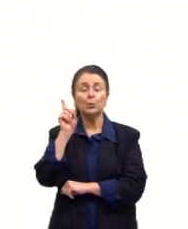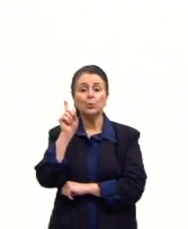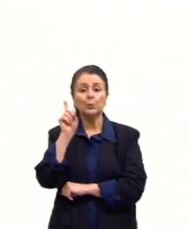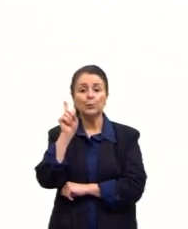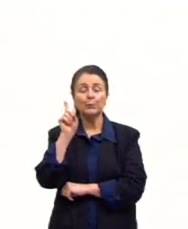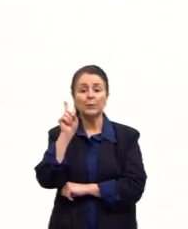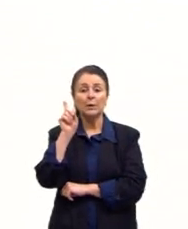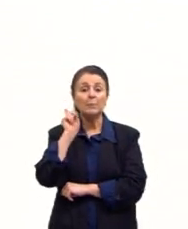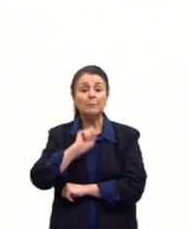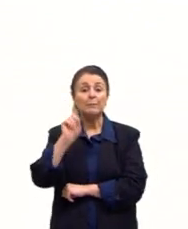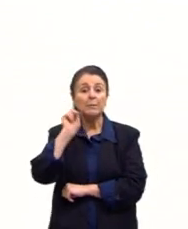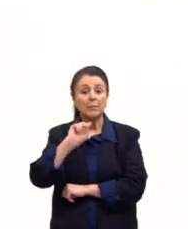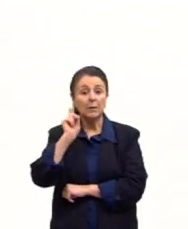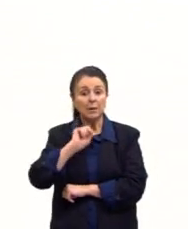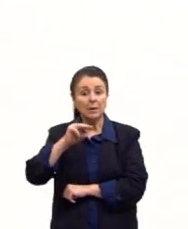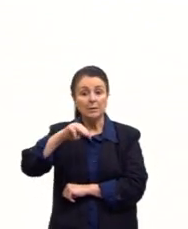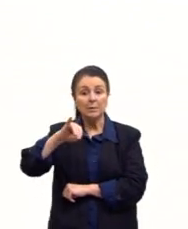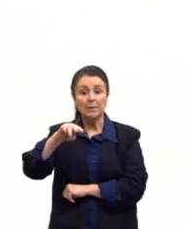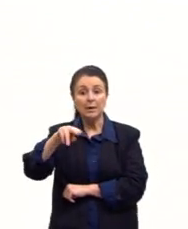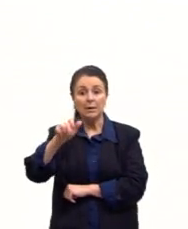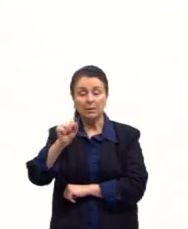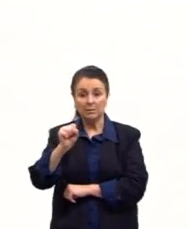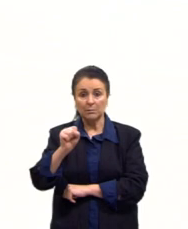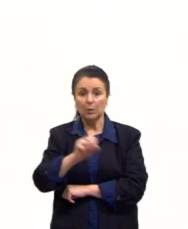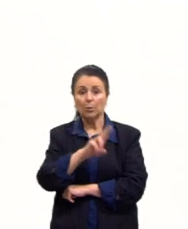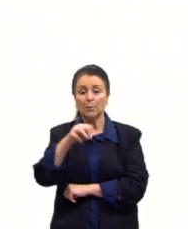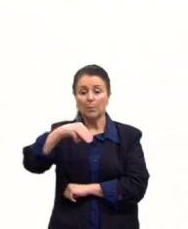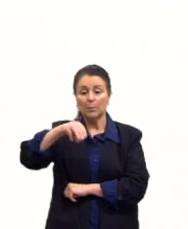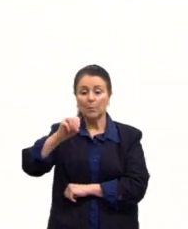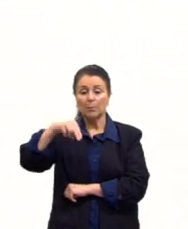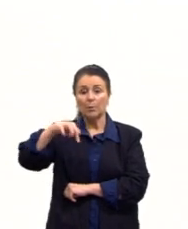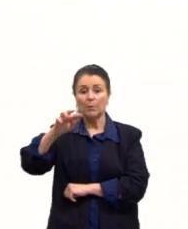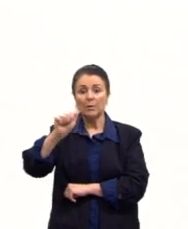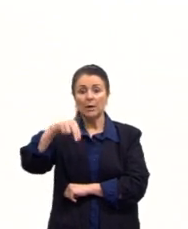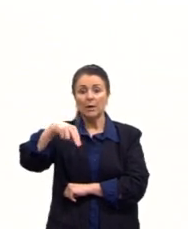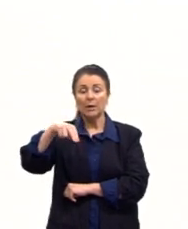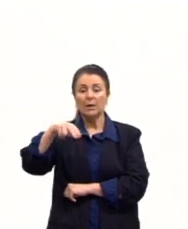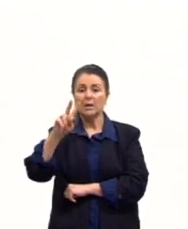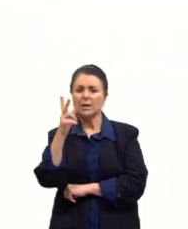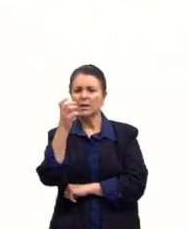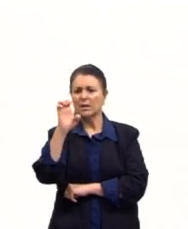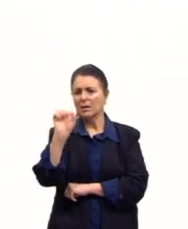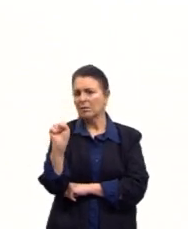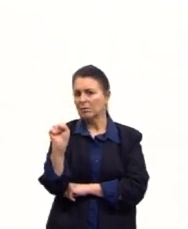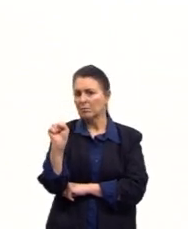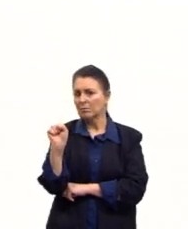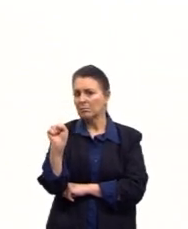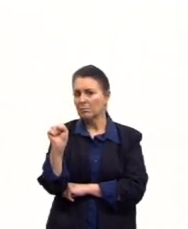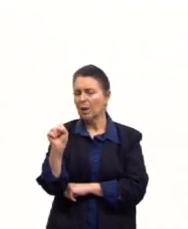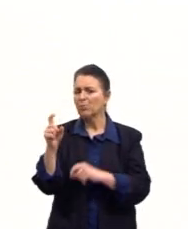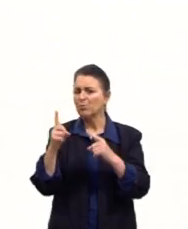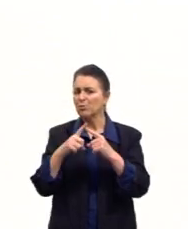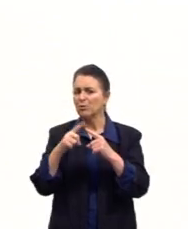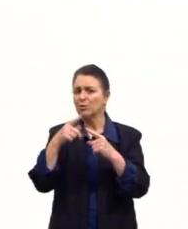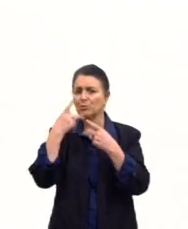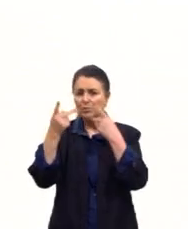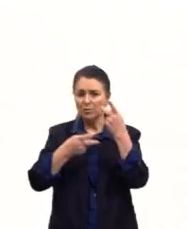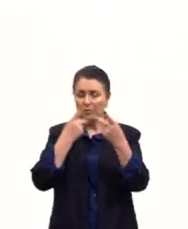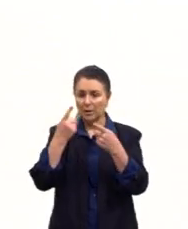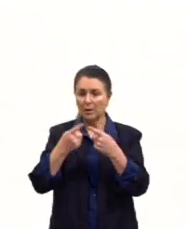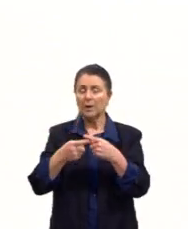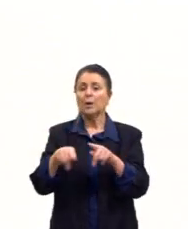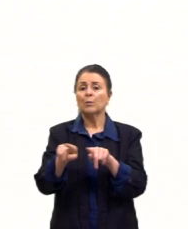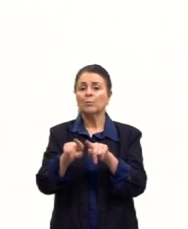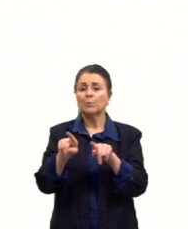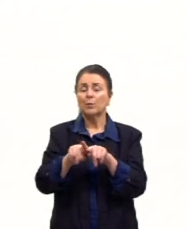O Mineiro muitas vezes ele é chamado de montanhês né sotaque montanhes né que que acontece né Minas Gerais o